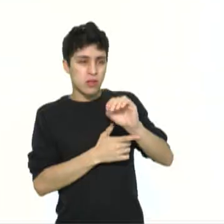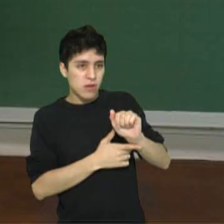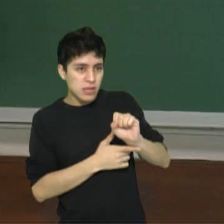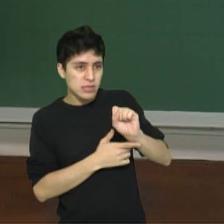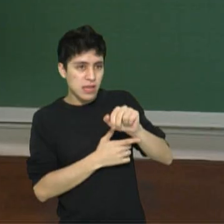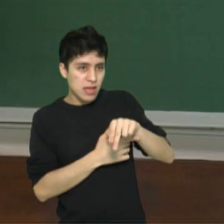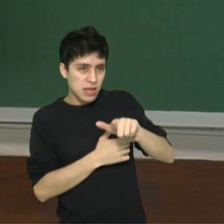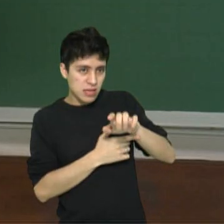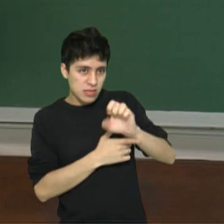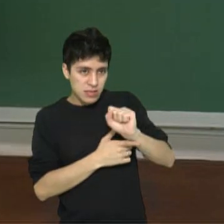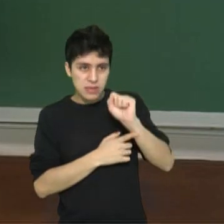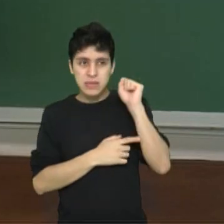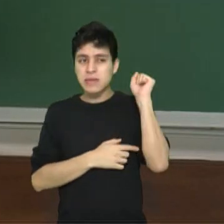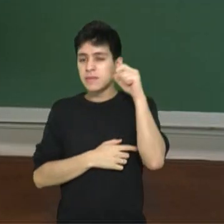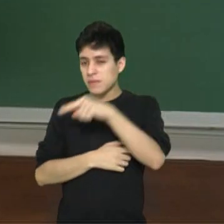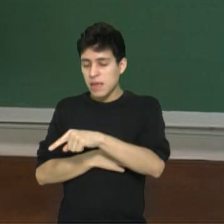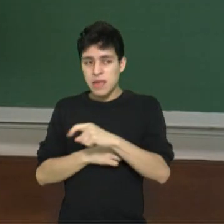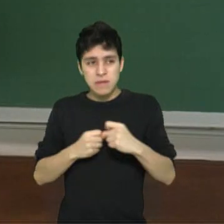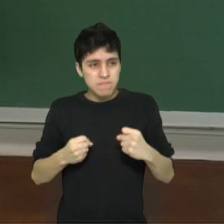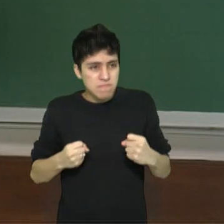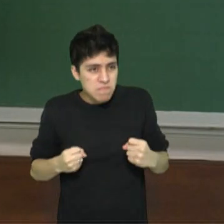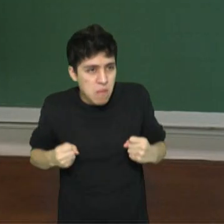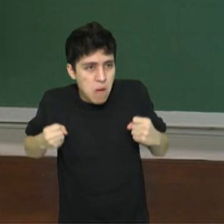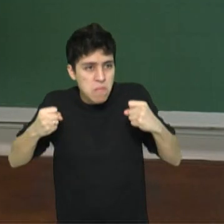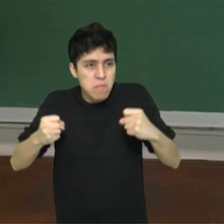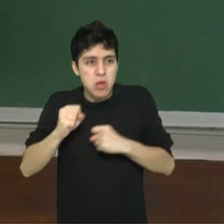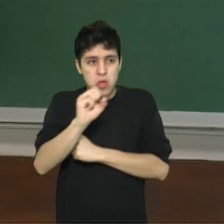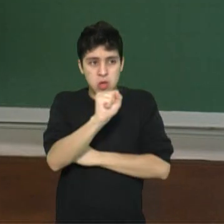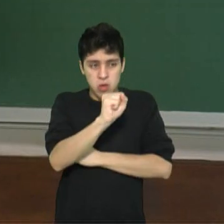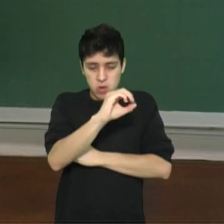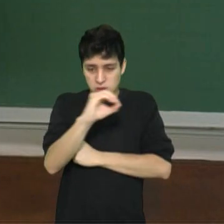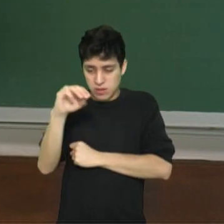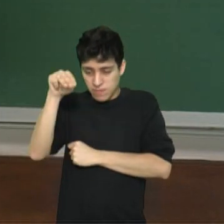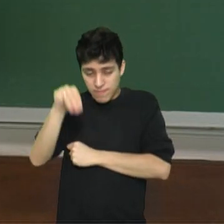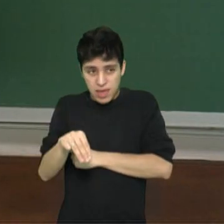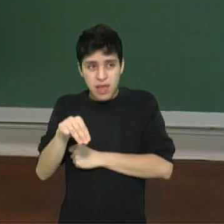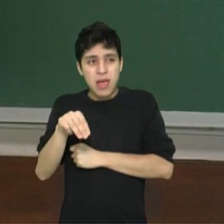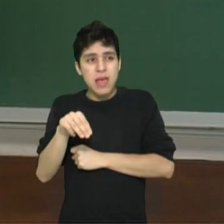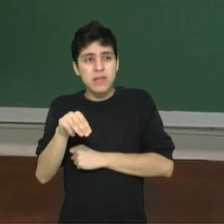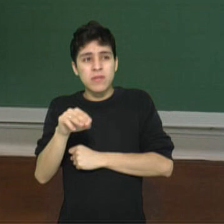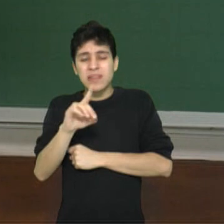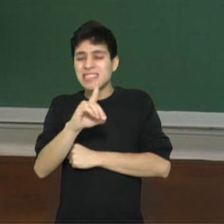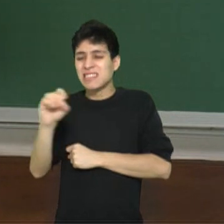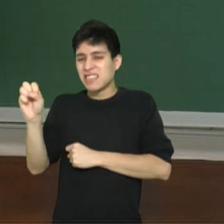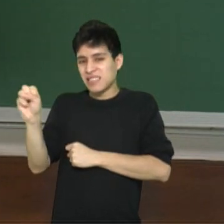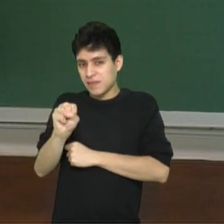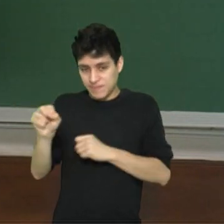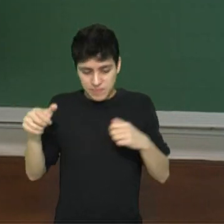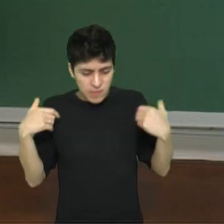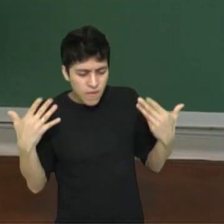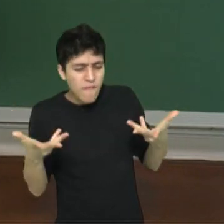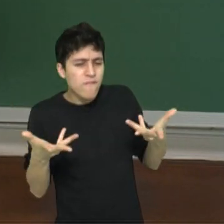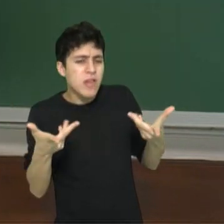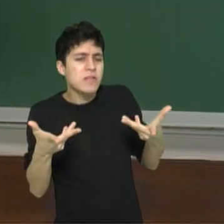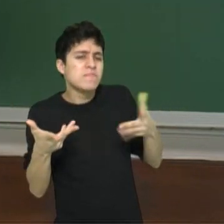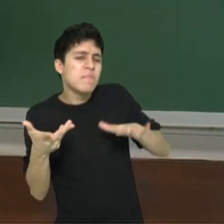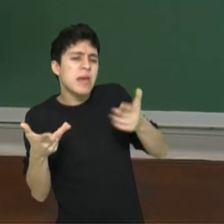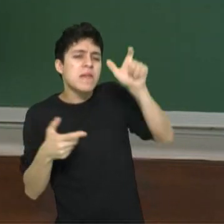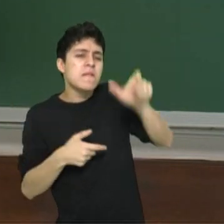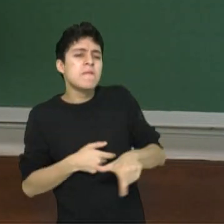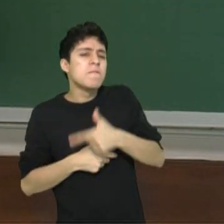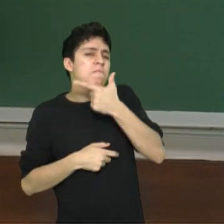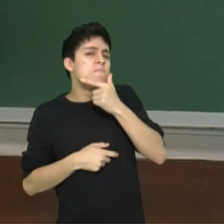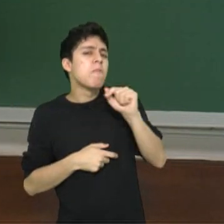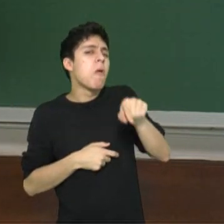correu 800 metros em 100 segundos, tá? Qual foi a velocidade média, né, do Joaquim Cruz